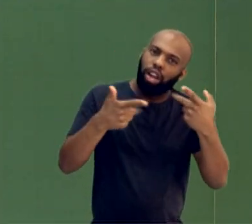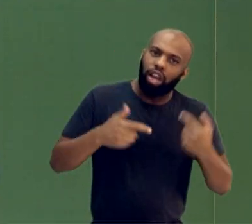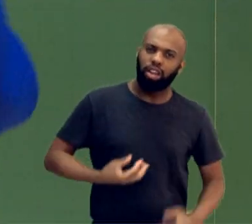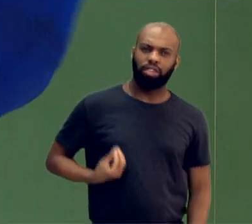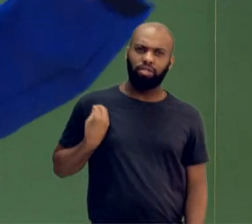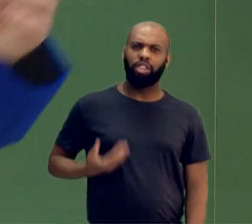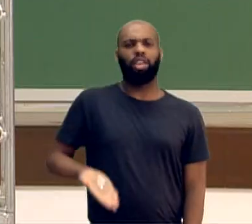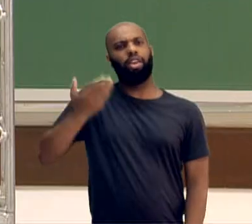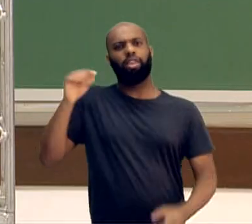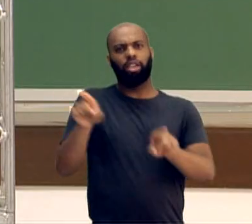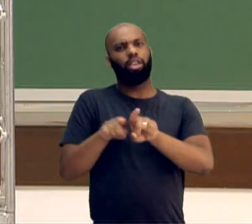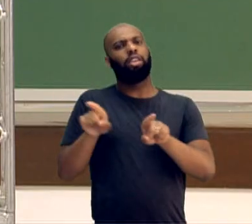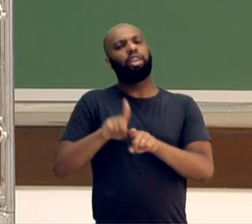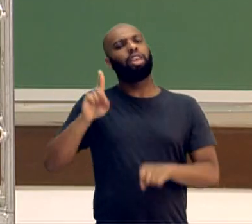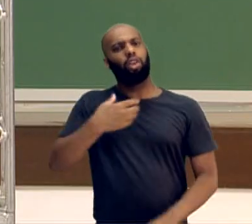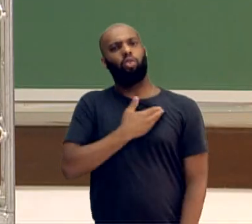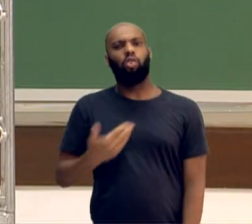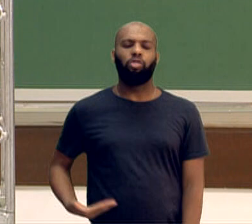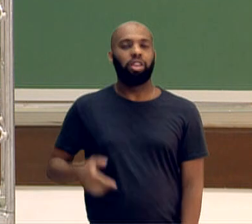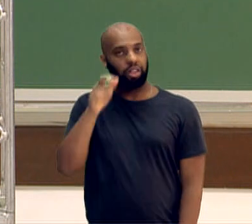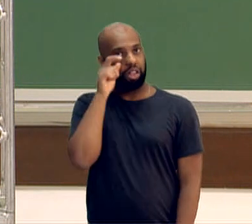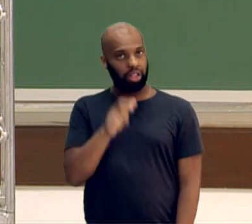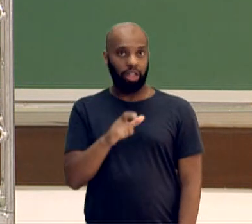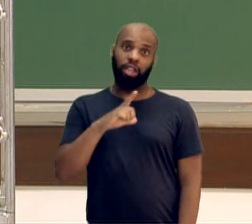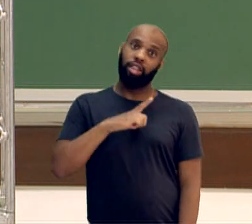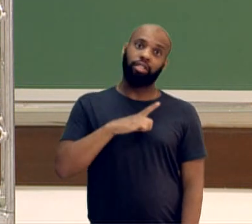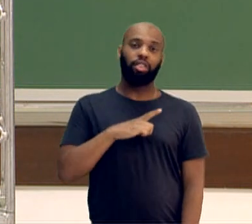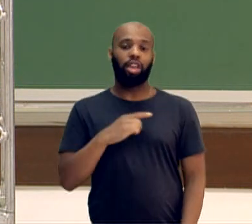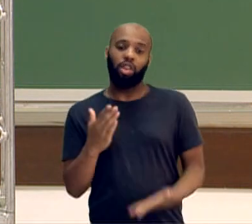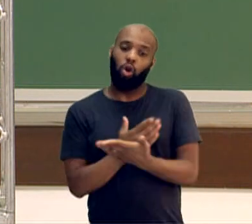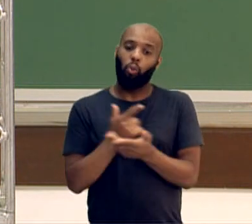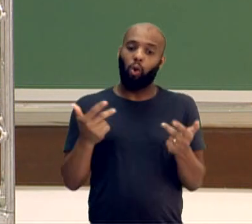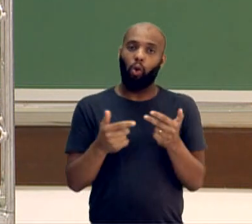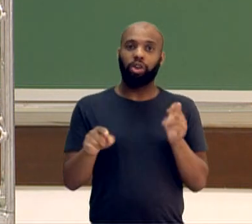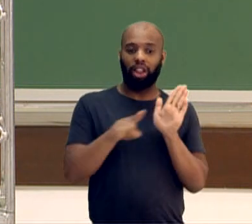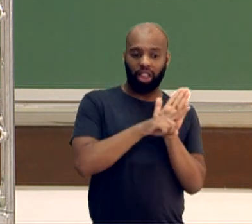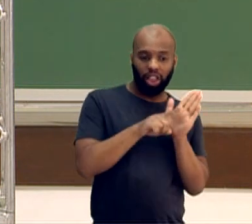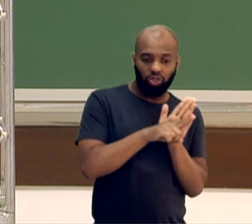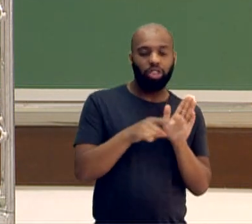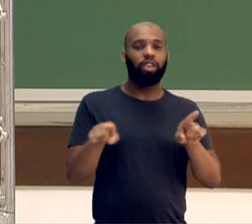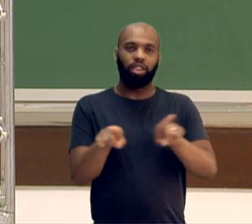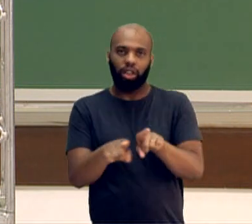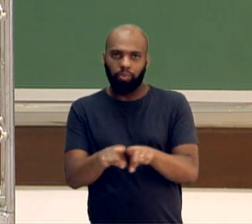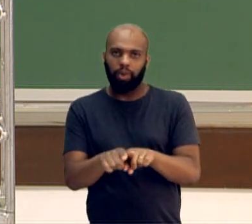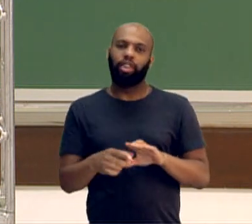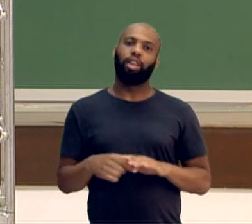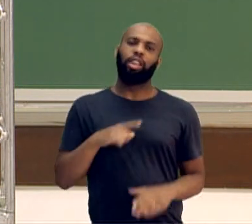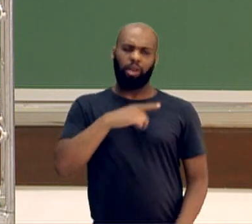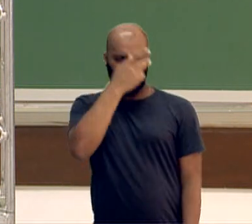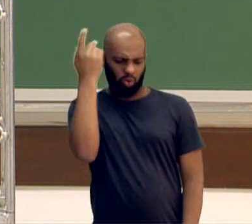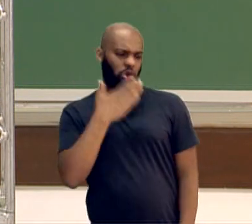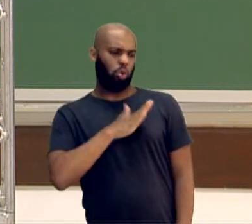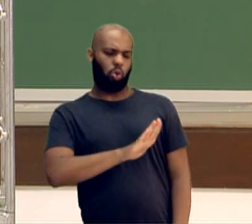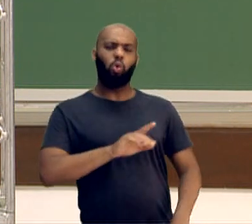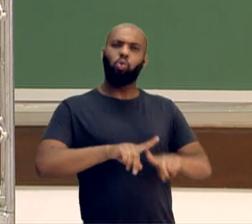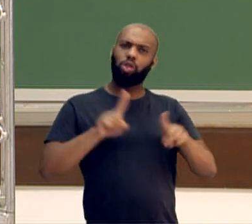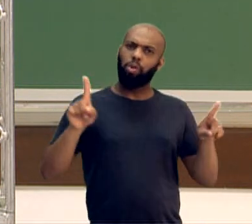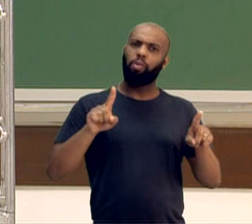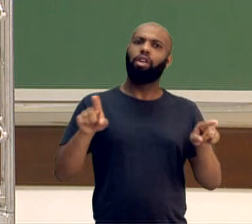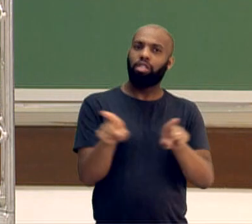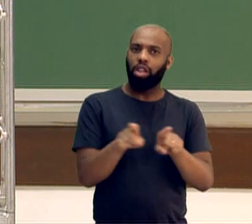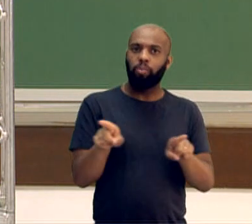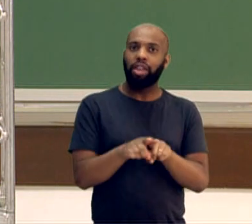altíssimo. Então, é um Estado interessante. Tem seus prós e contras, há as críticas, claro, há quem goste, há as críticas, mas é um Estado